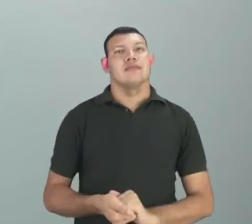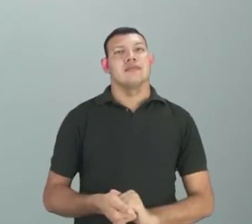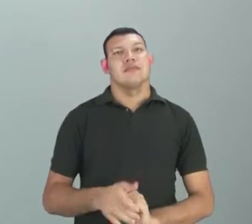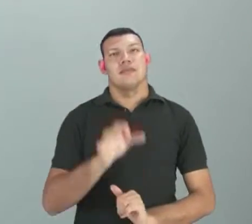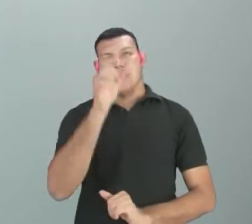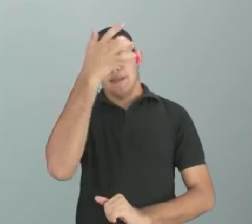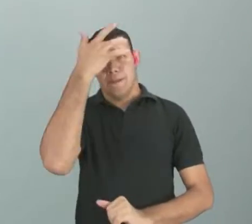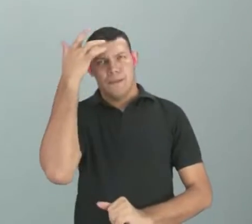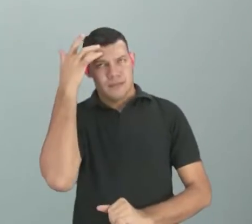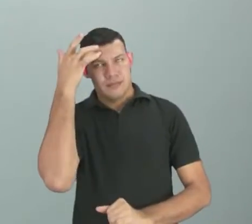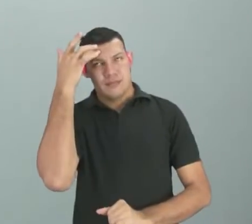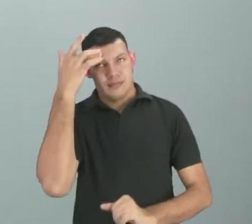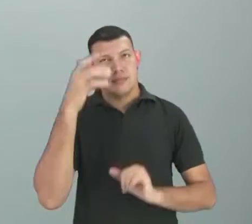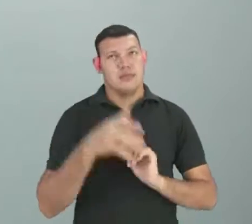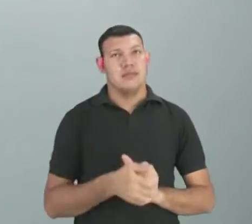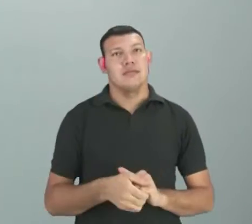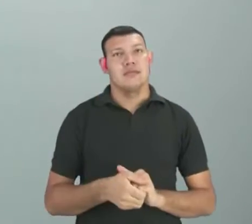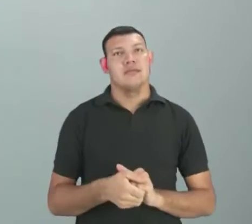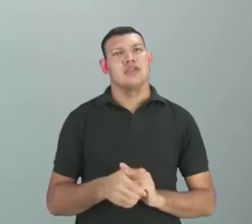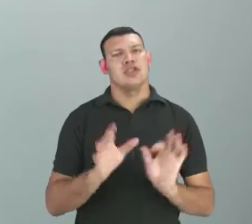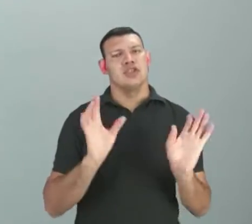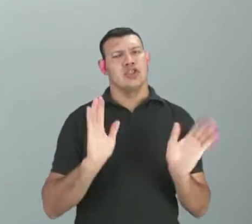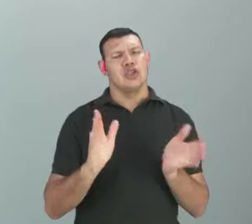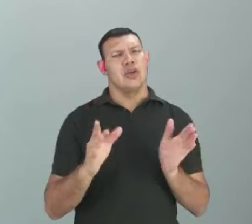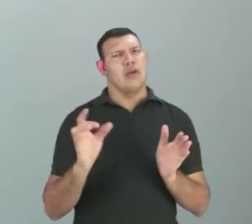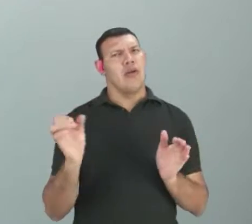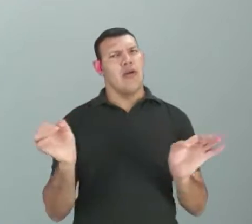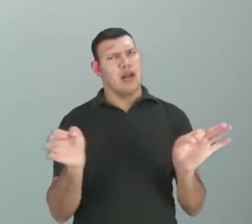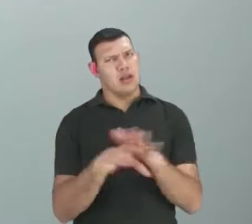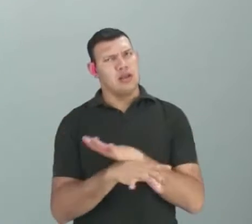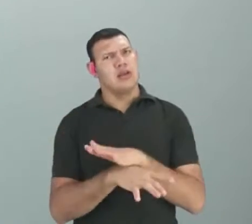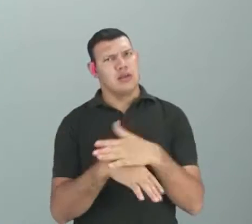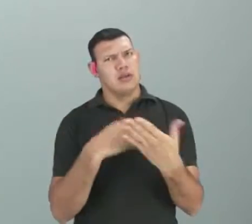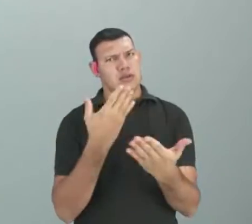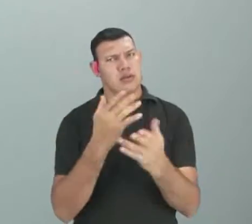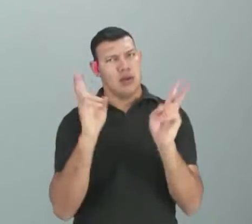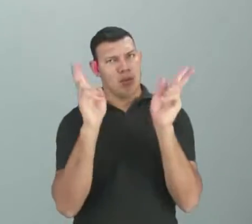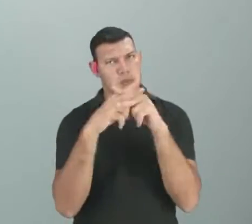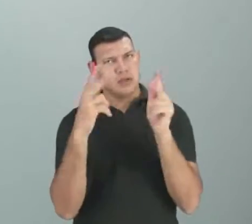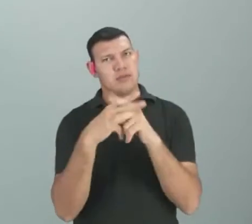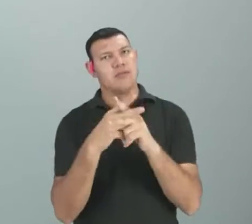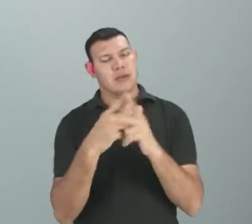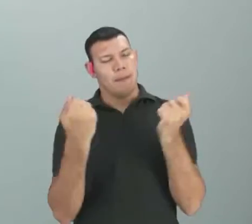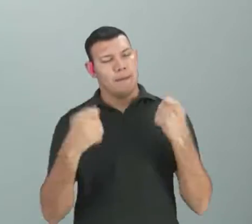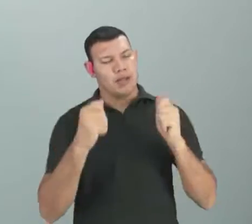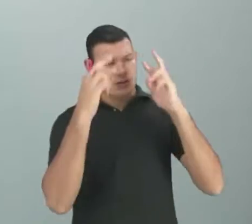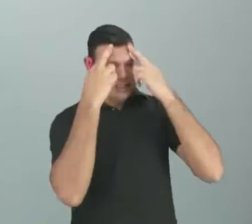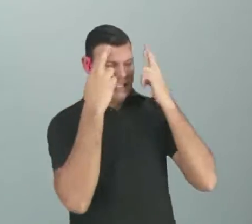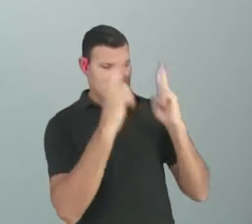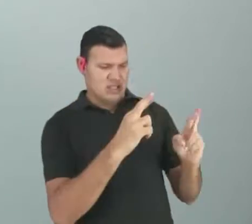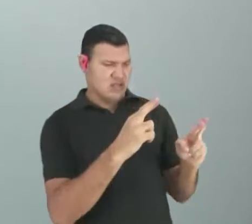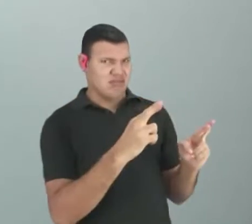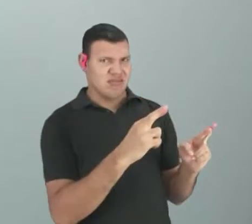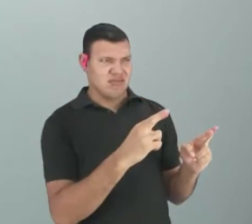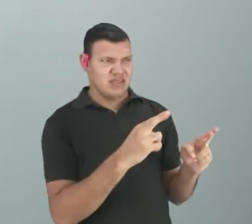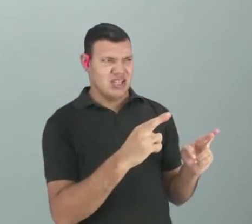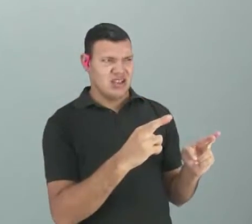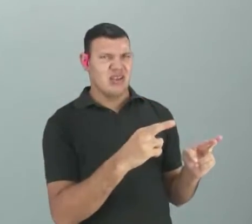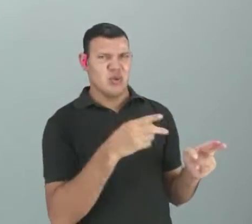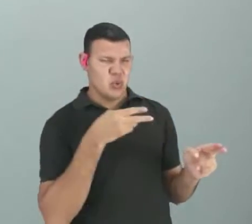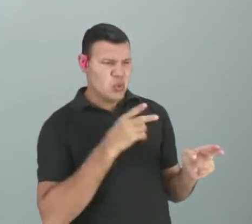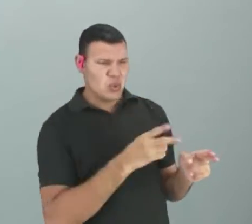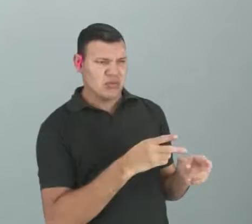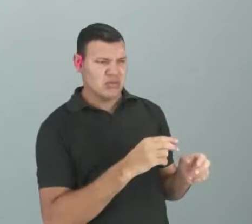dessa, que finalizou, ela tem que ter respeito pelo seu adversário e não continuar a finalização. Por exemplo, numa chave